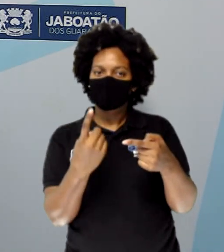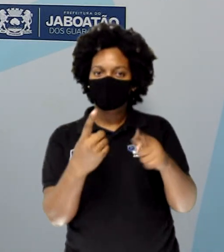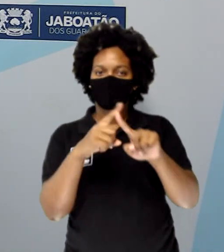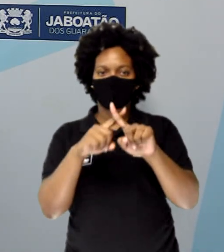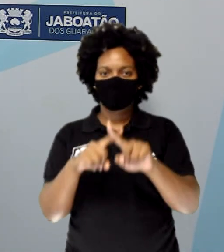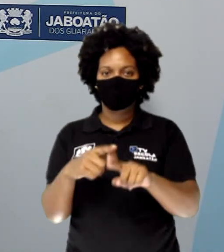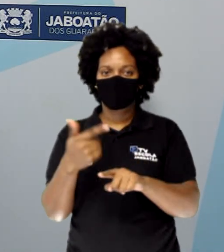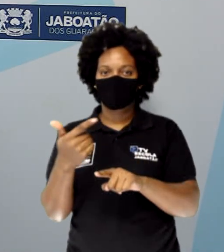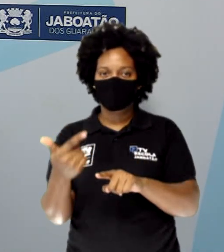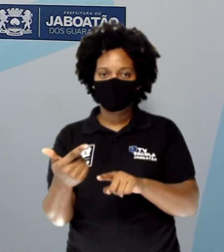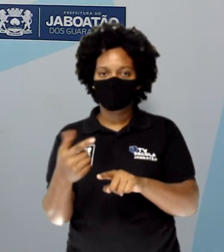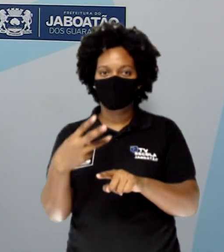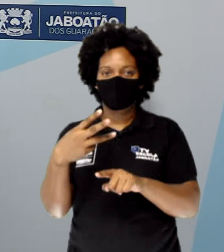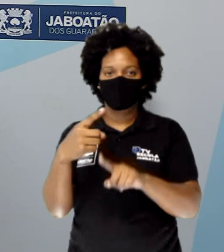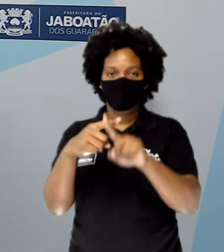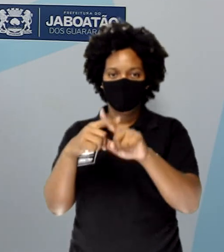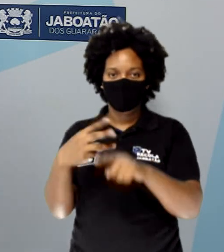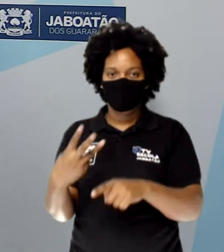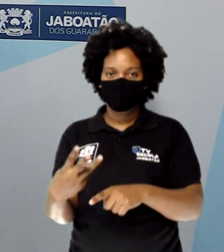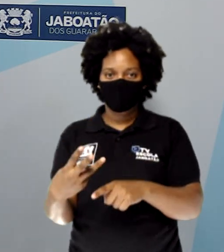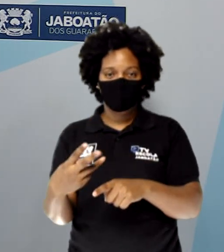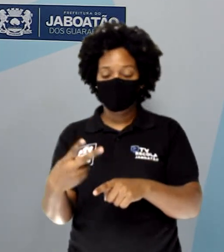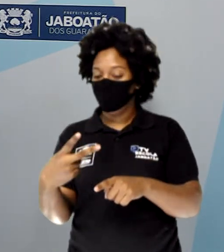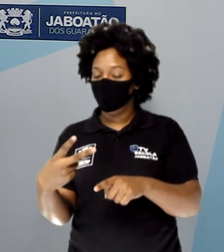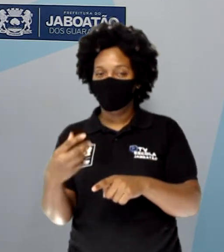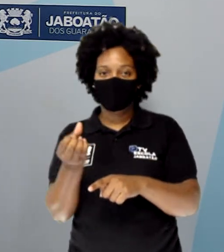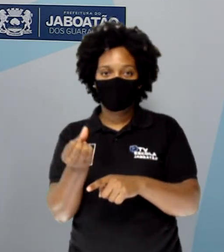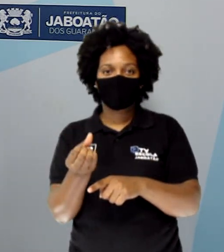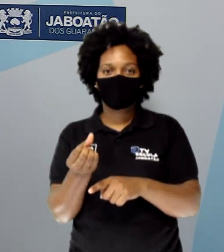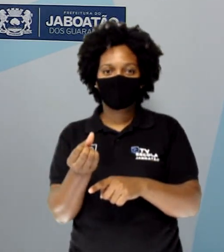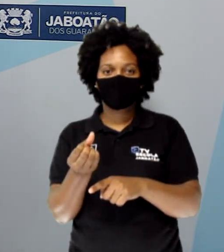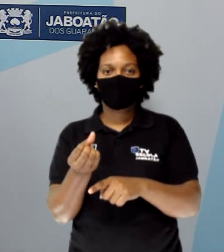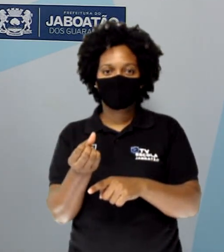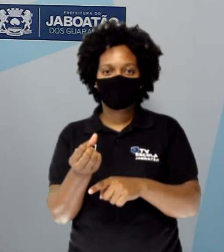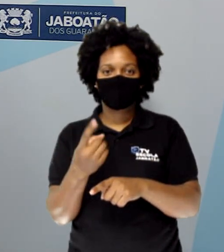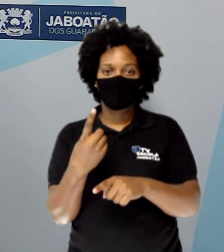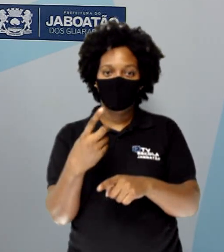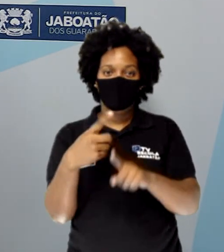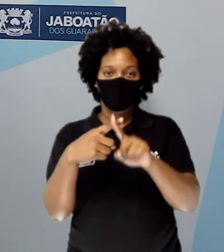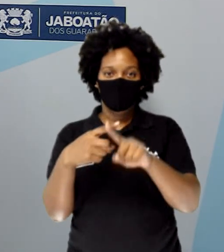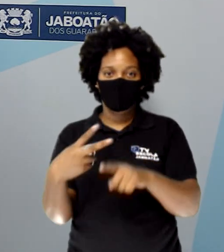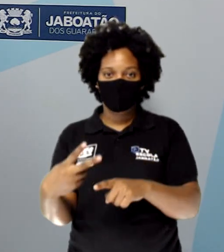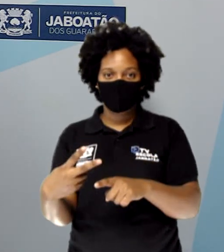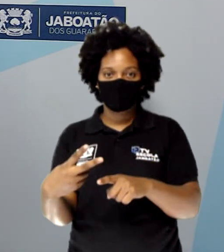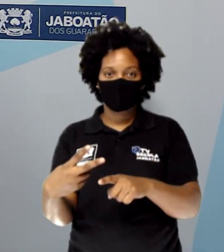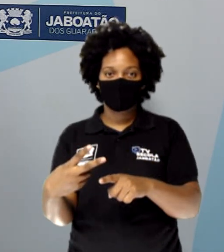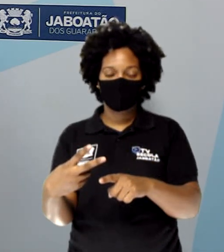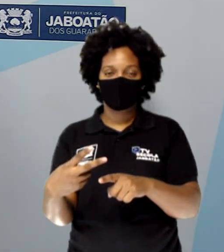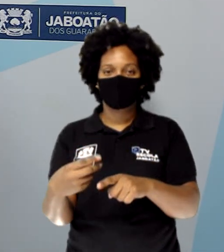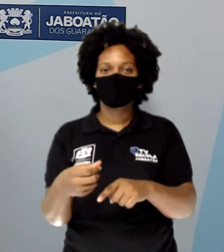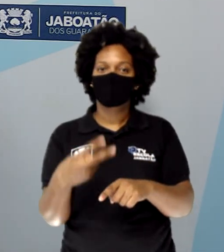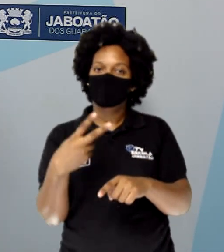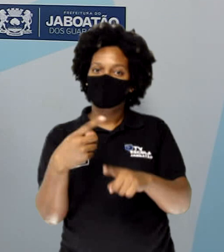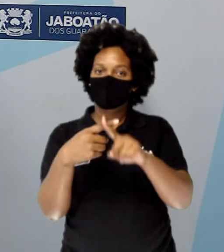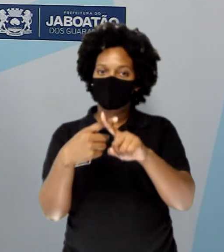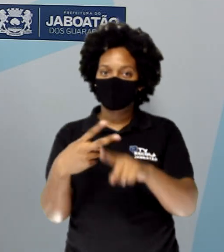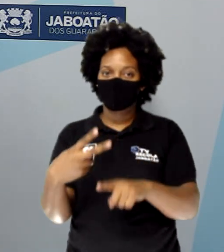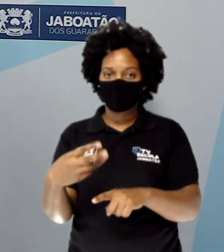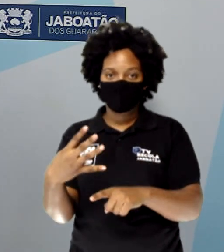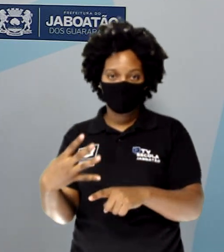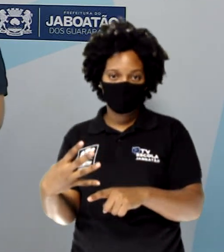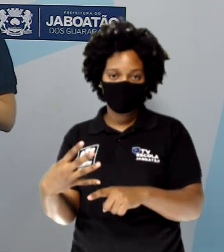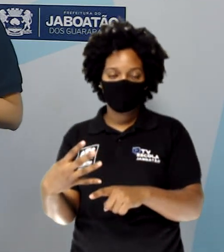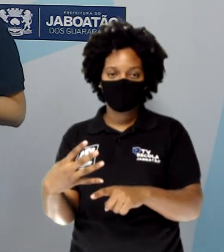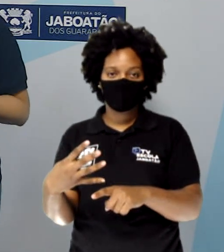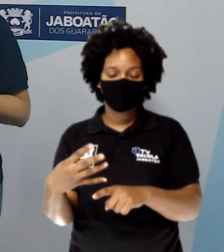2, 3 vezes 2, 6. Beleza. 1 vezes 2, 2, 2 vezes 2, 4. Então, ainda não